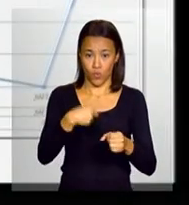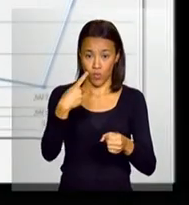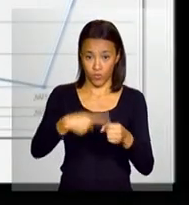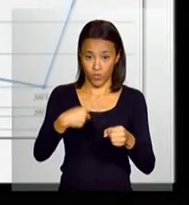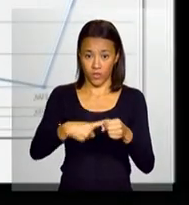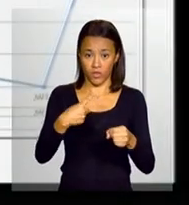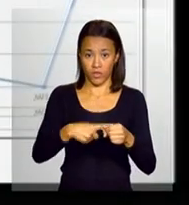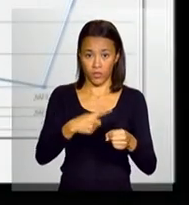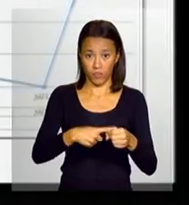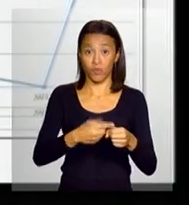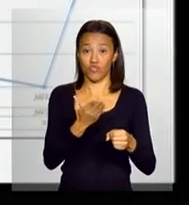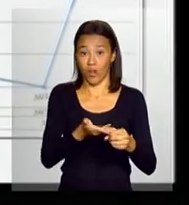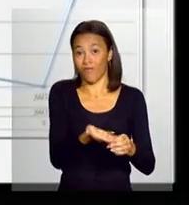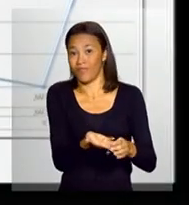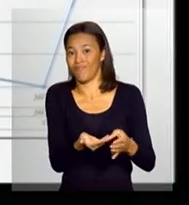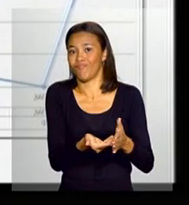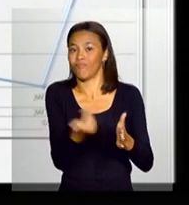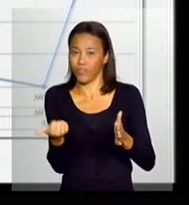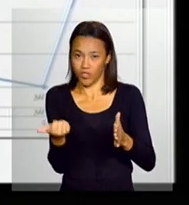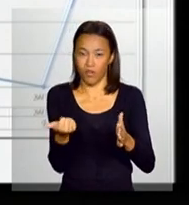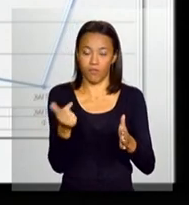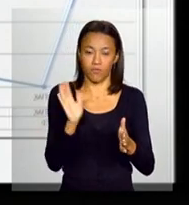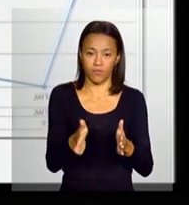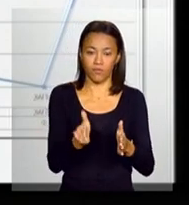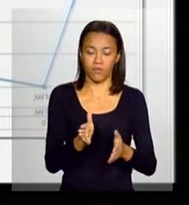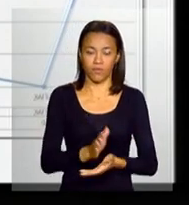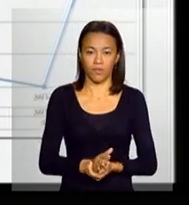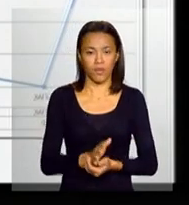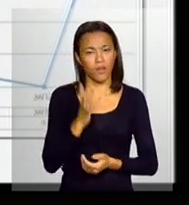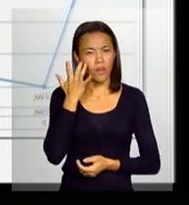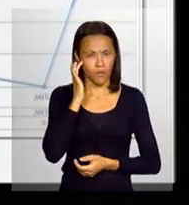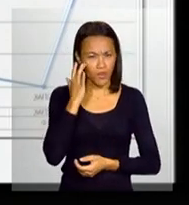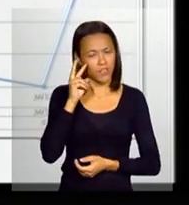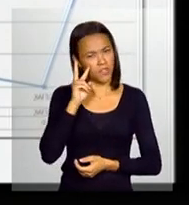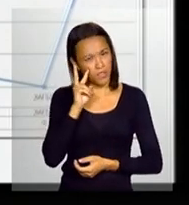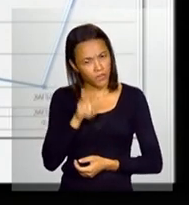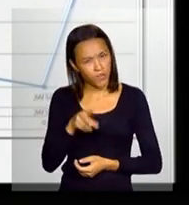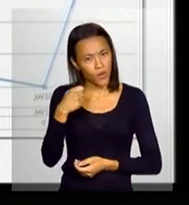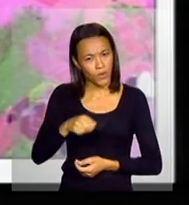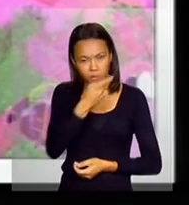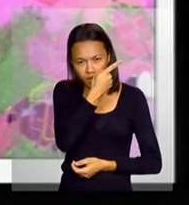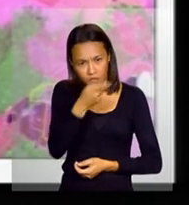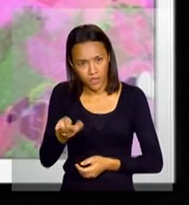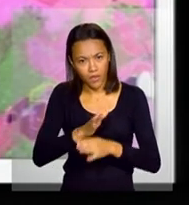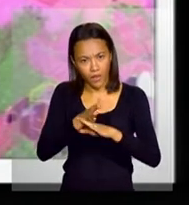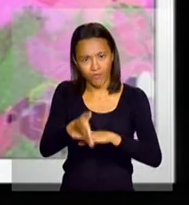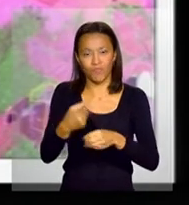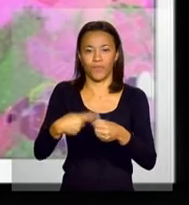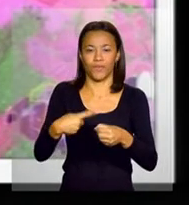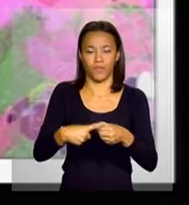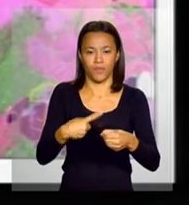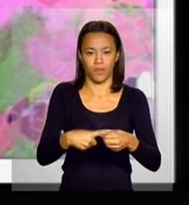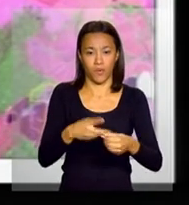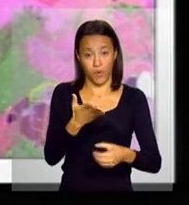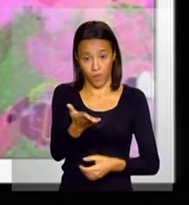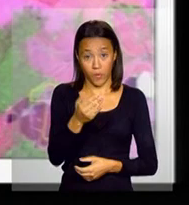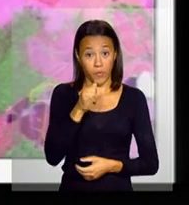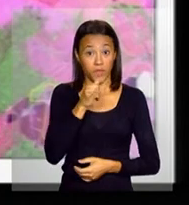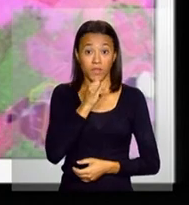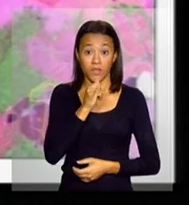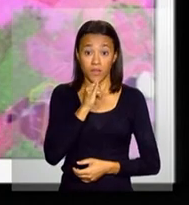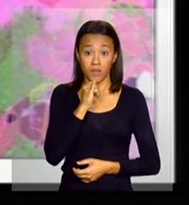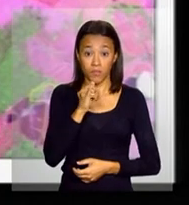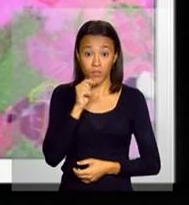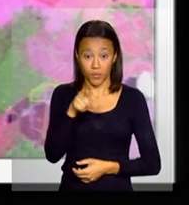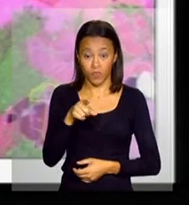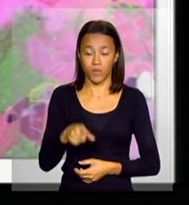retirado anteriormente a esse salto. Acho que vale uma revisita ao município. Aqui um exemplo desse